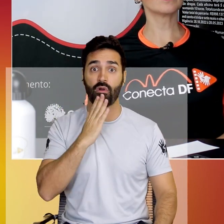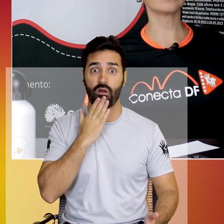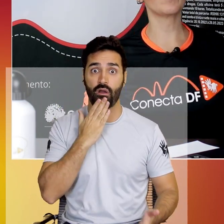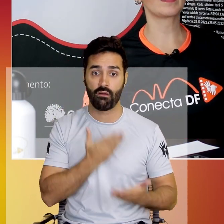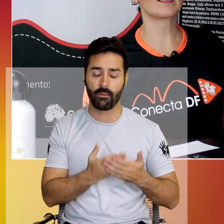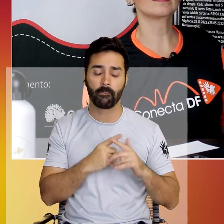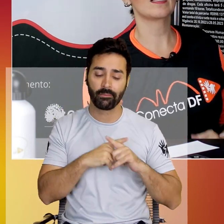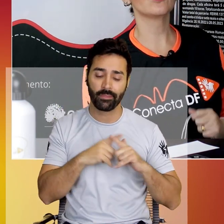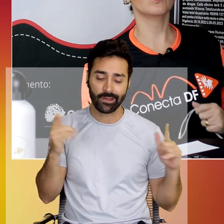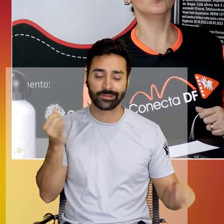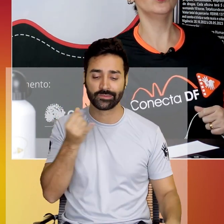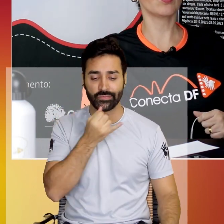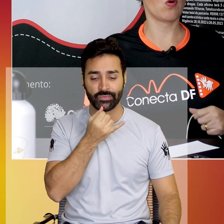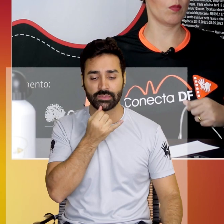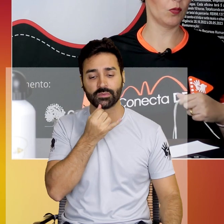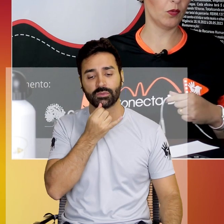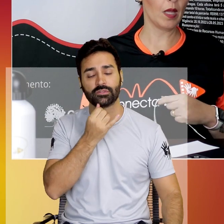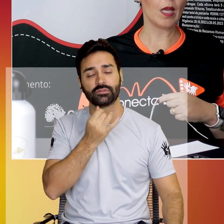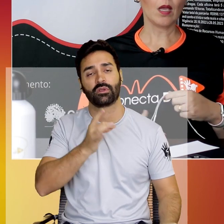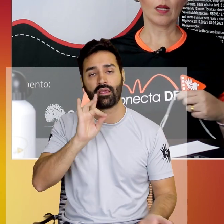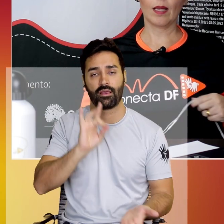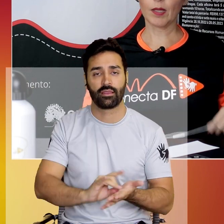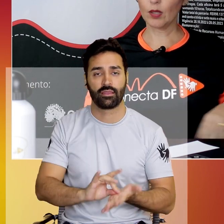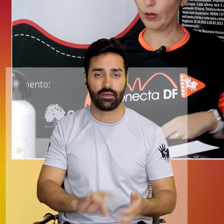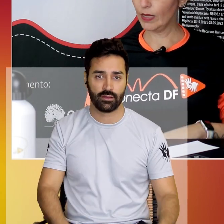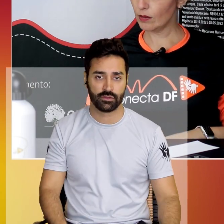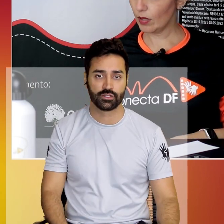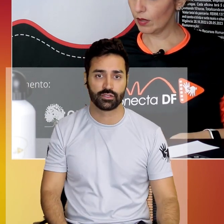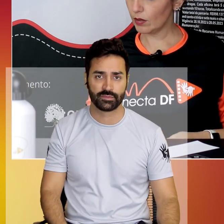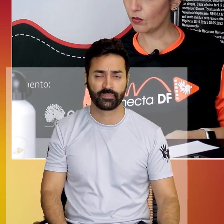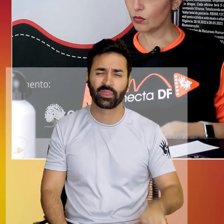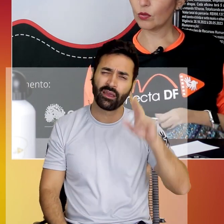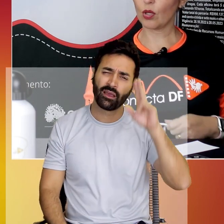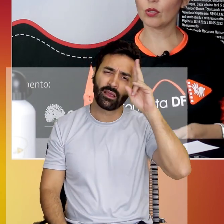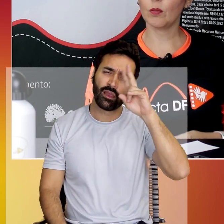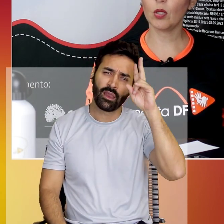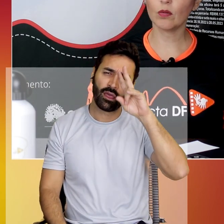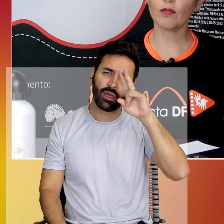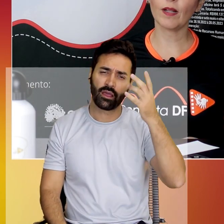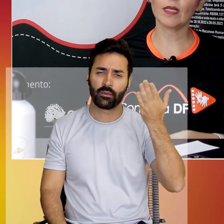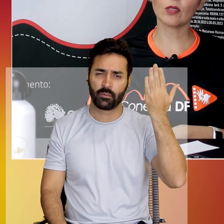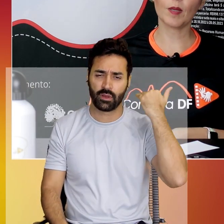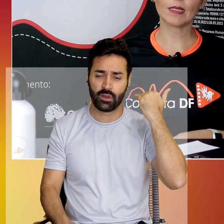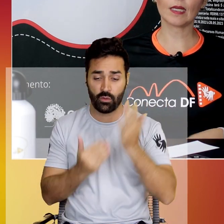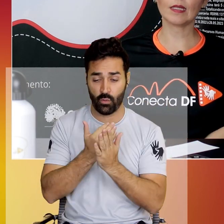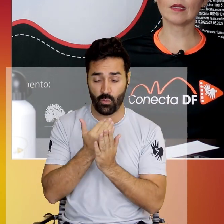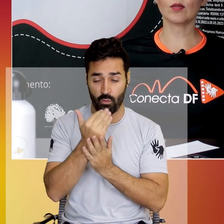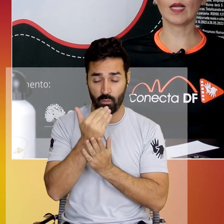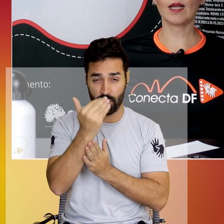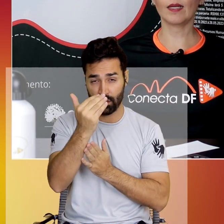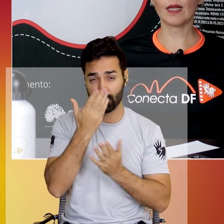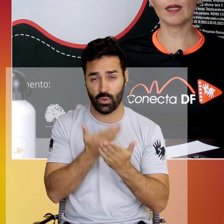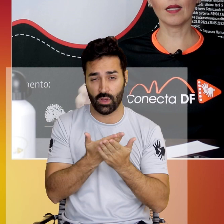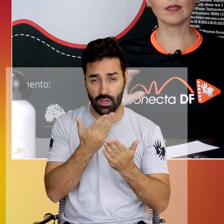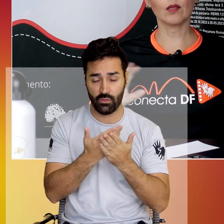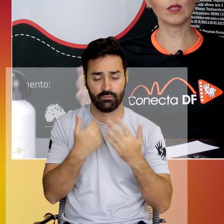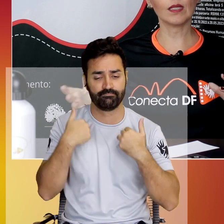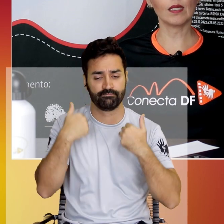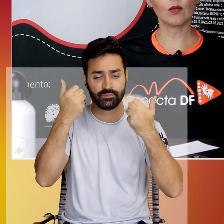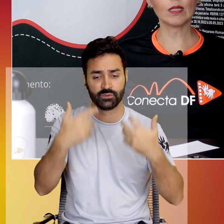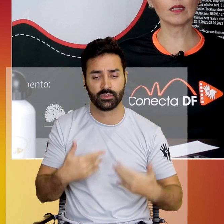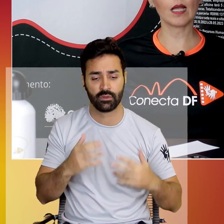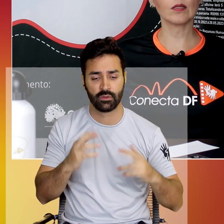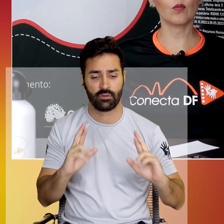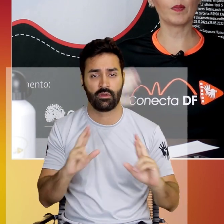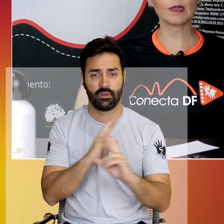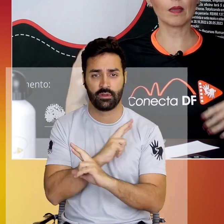infelizmente essa é uma realidade muito comum. Lembra que no início do nosso módulo eu falei sobre essa questão da relação, né? Da língua